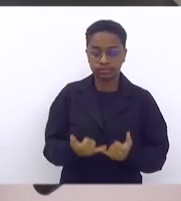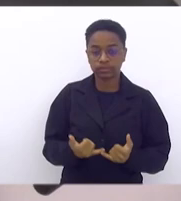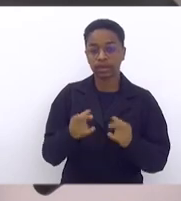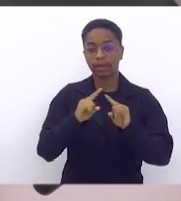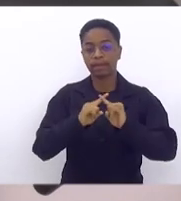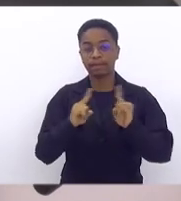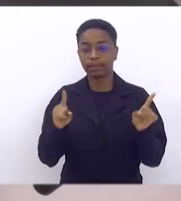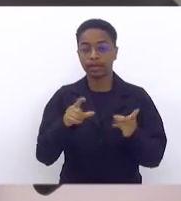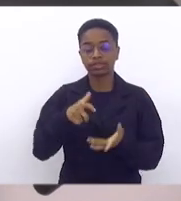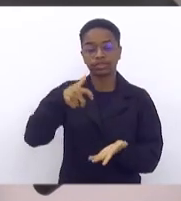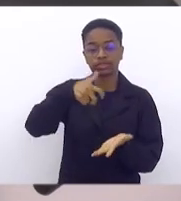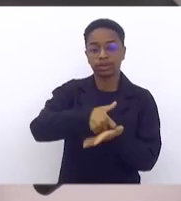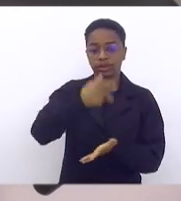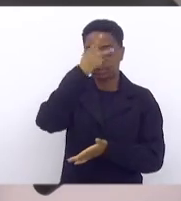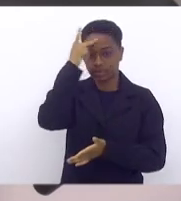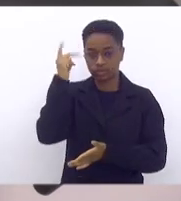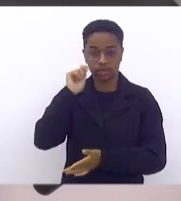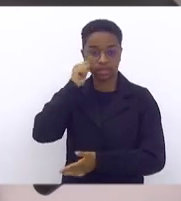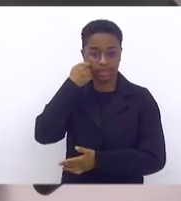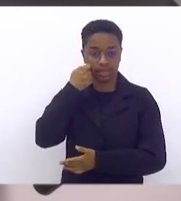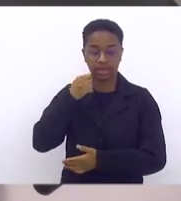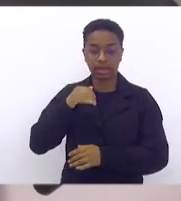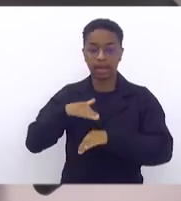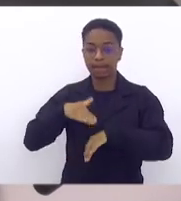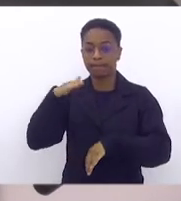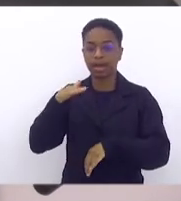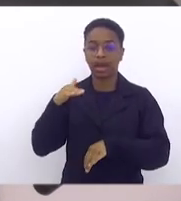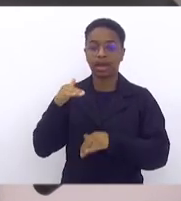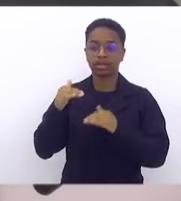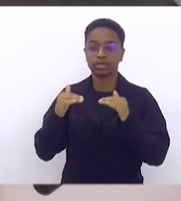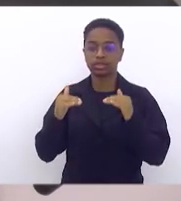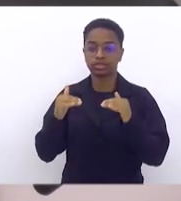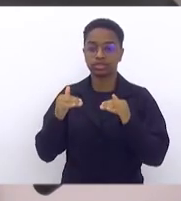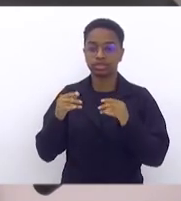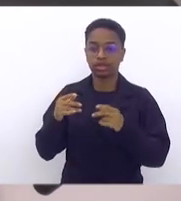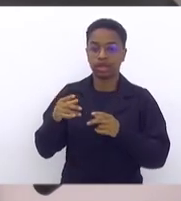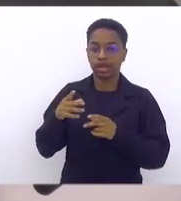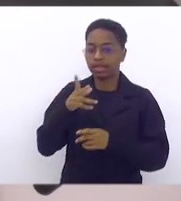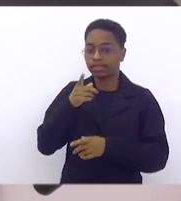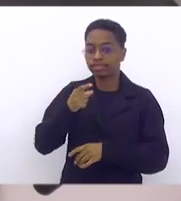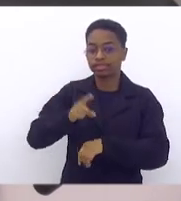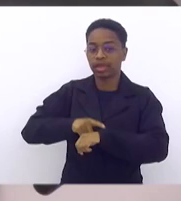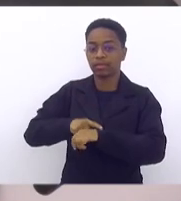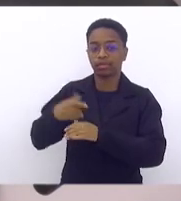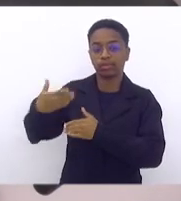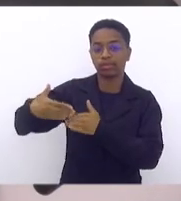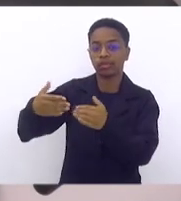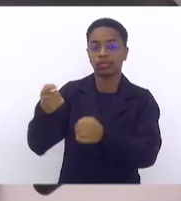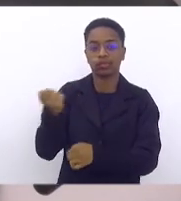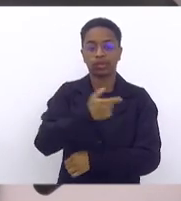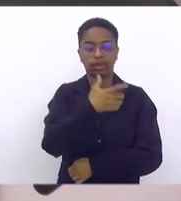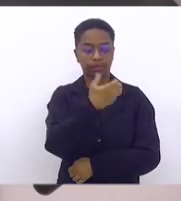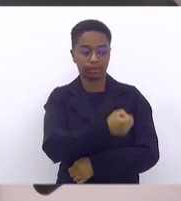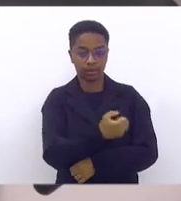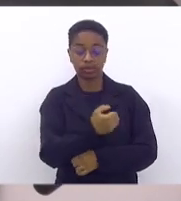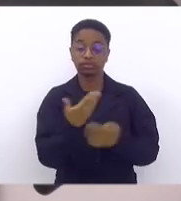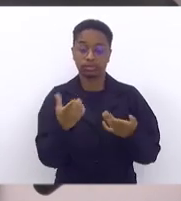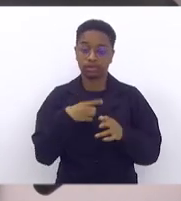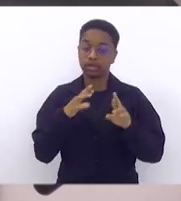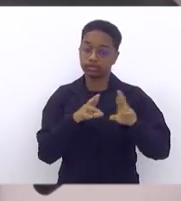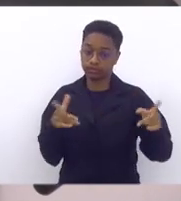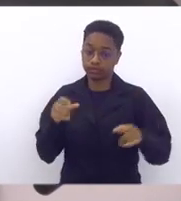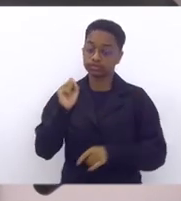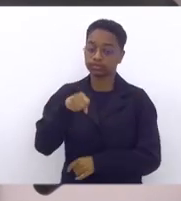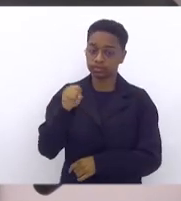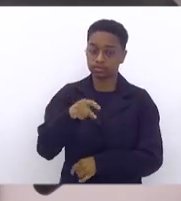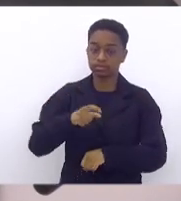as penas de pessoas negras são mais altas, por exemplo, do que réus brancos. Tem pesquisas já nesse sentido que apontam isso. Então, sim, há uma diferença tanto